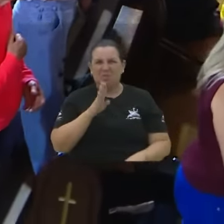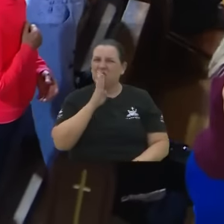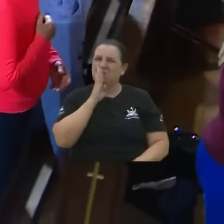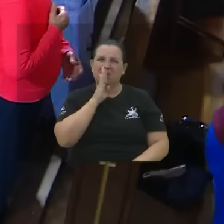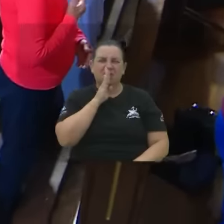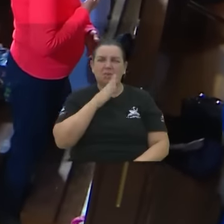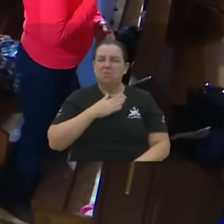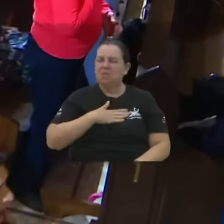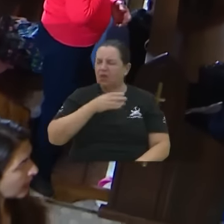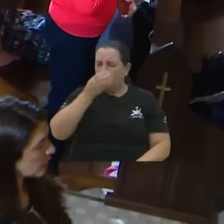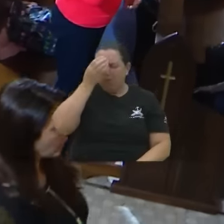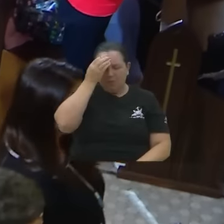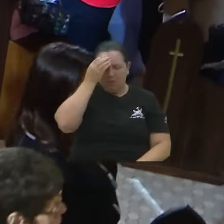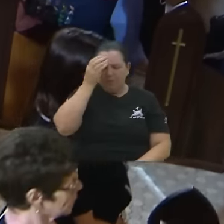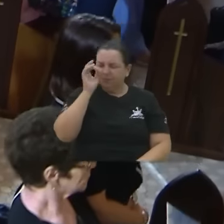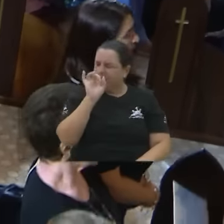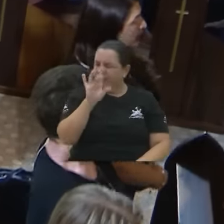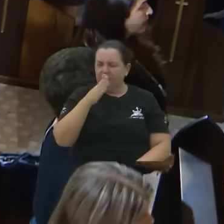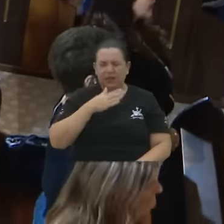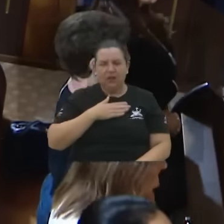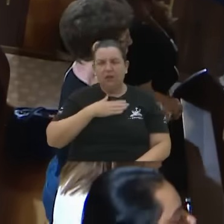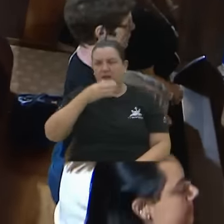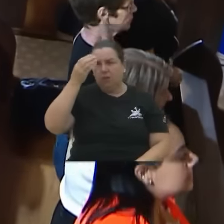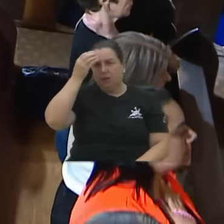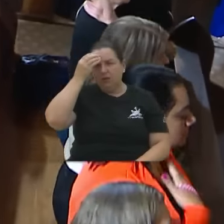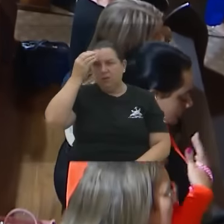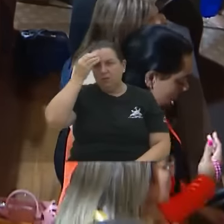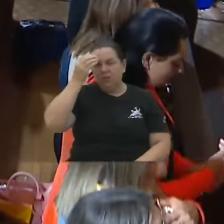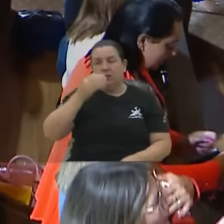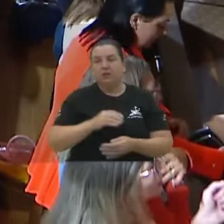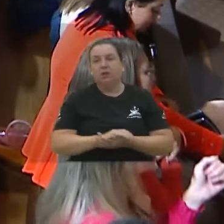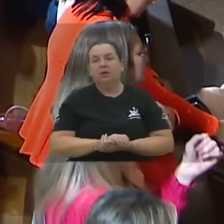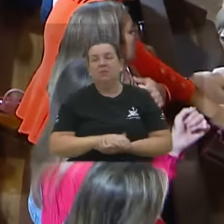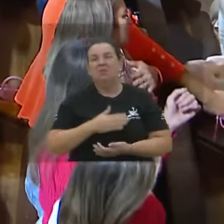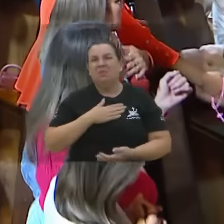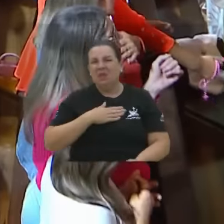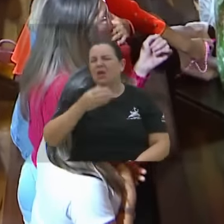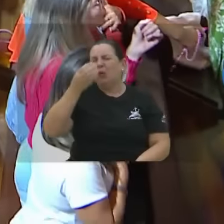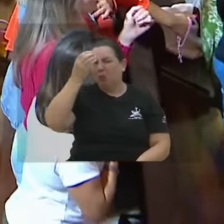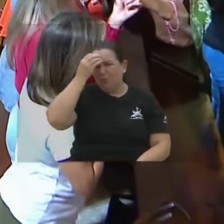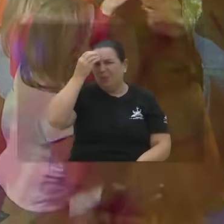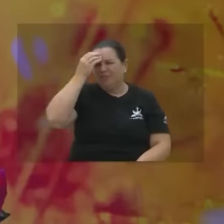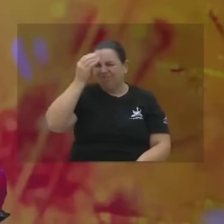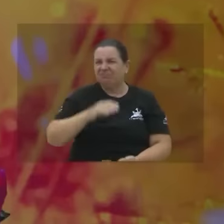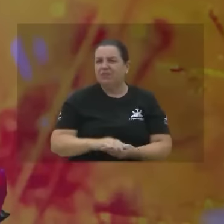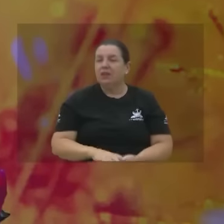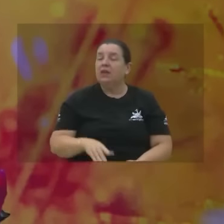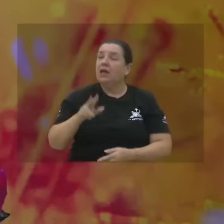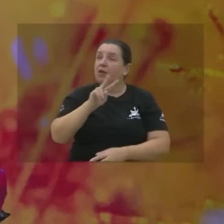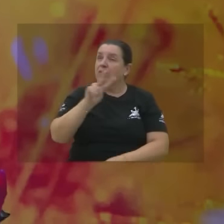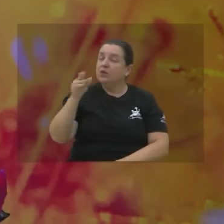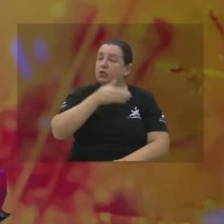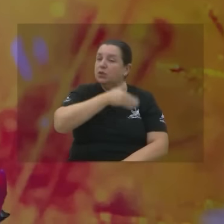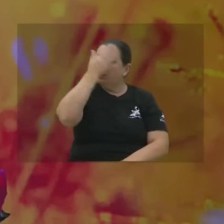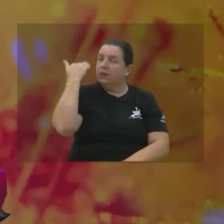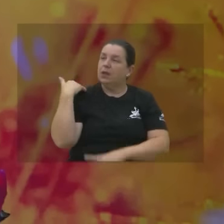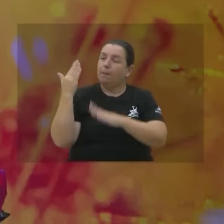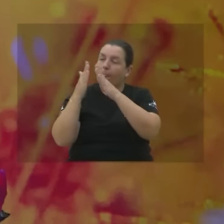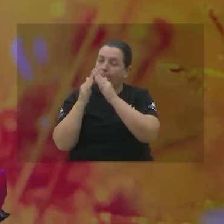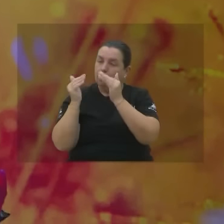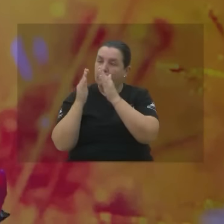omissões, por minha culpa, minha culpa, minha tão grande culpa, e peço à